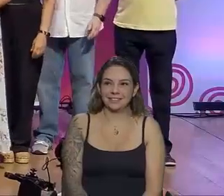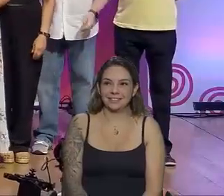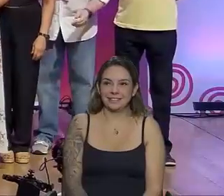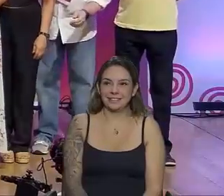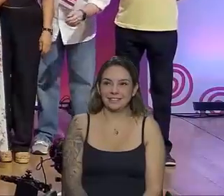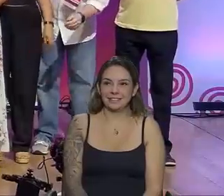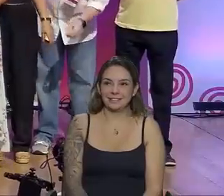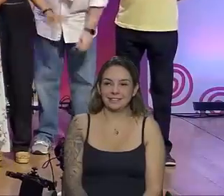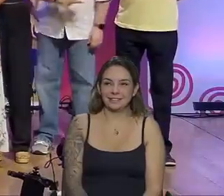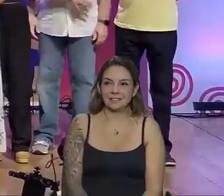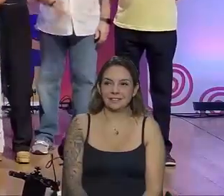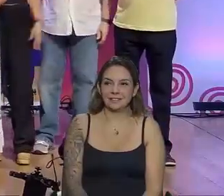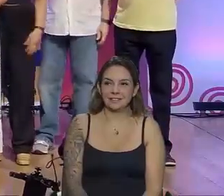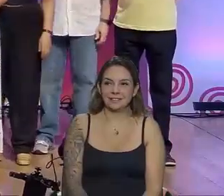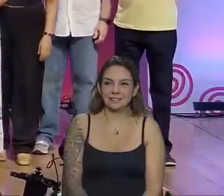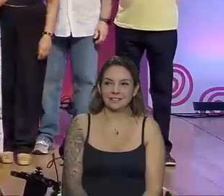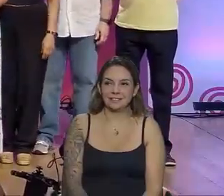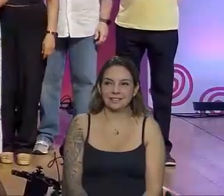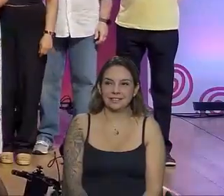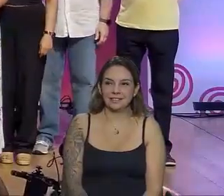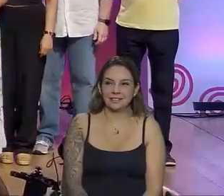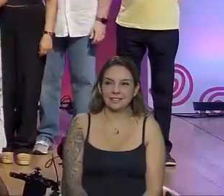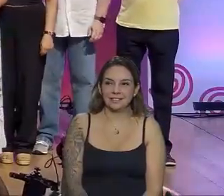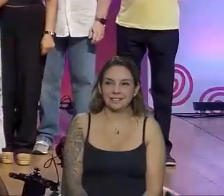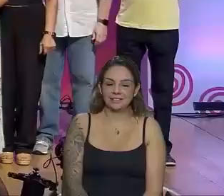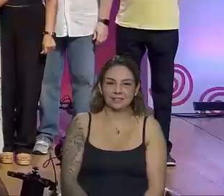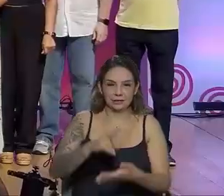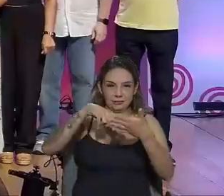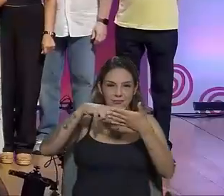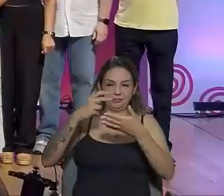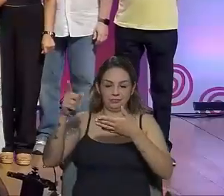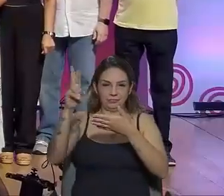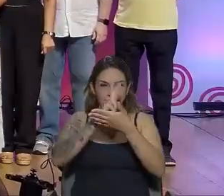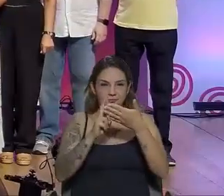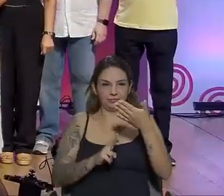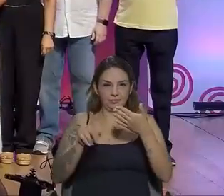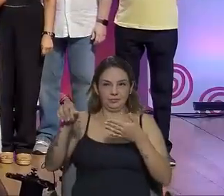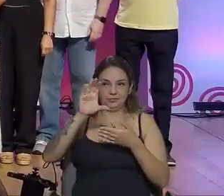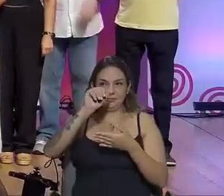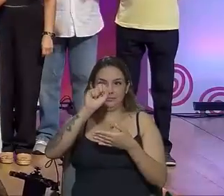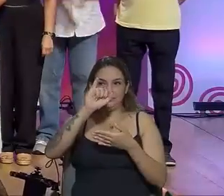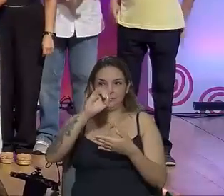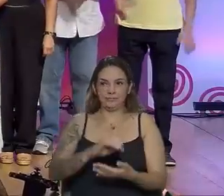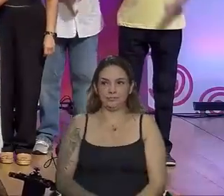convido a poeta e escritora Líria Porto para fazer a leitura da redação do